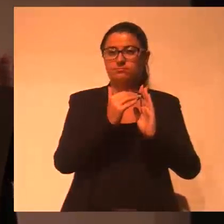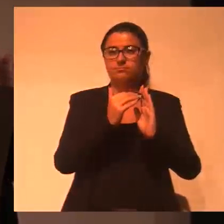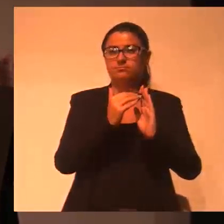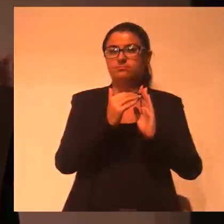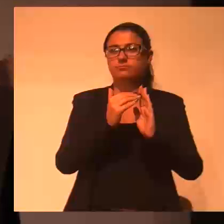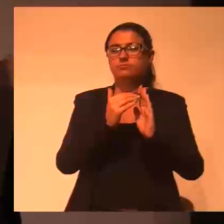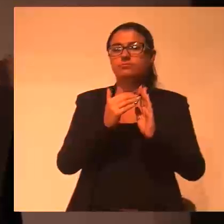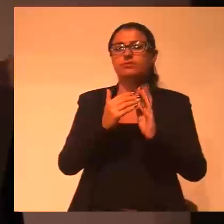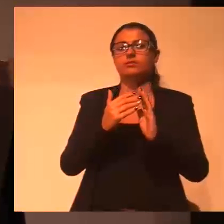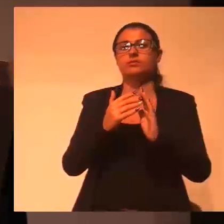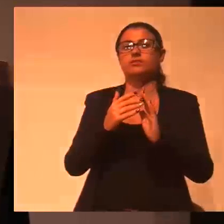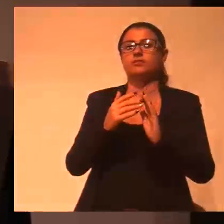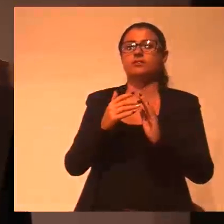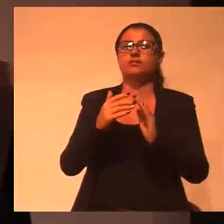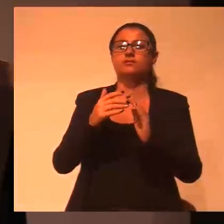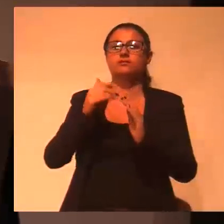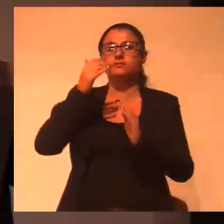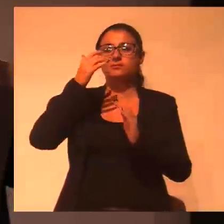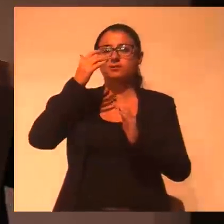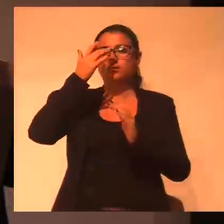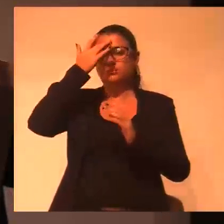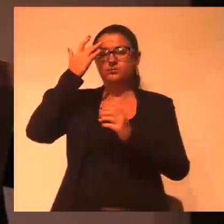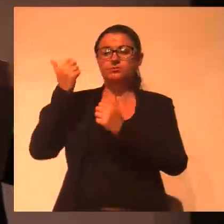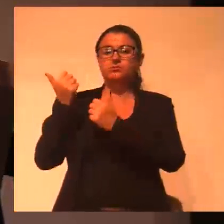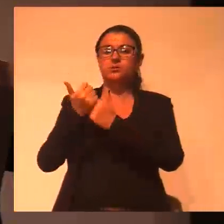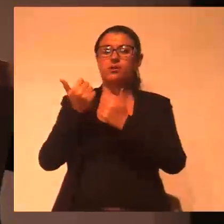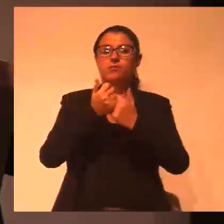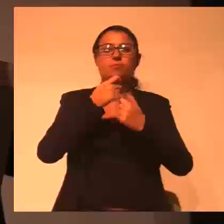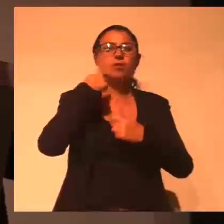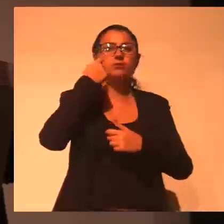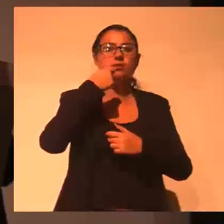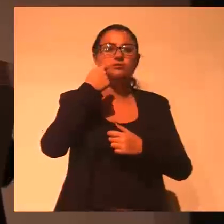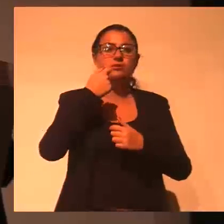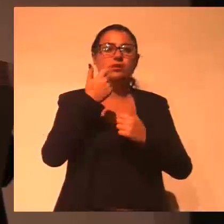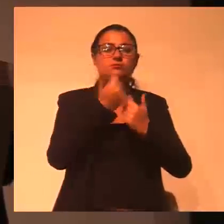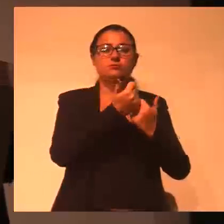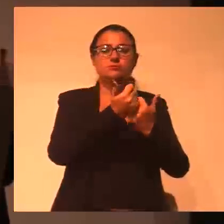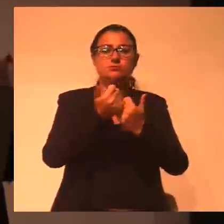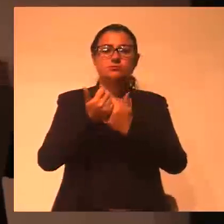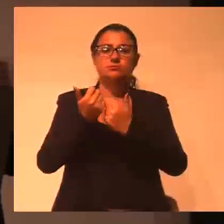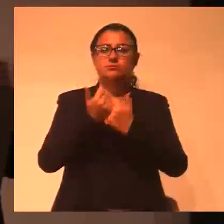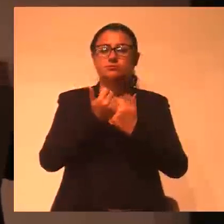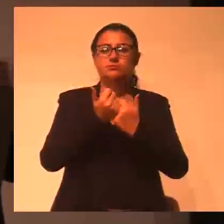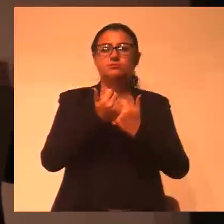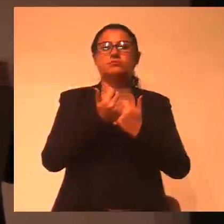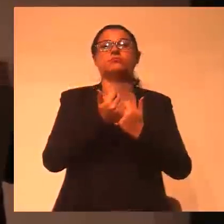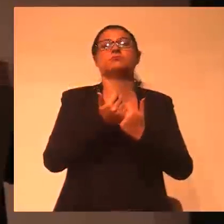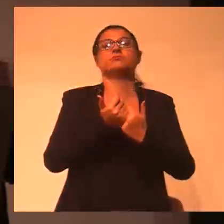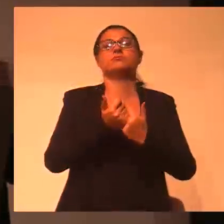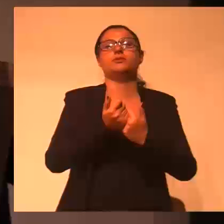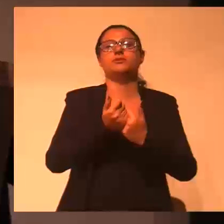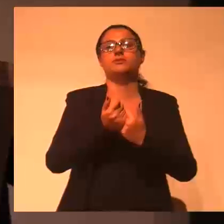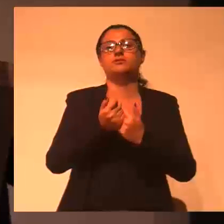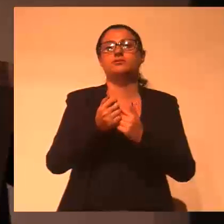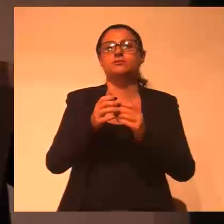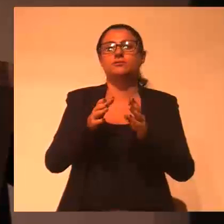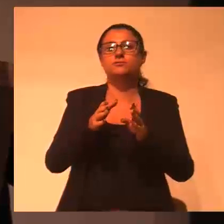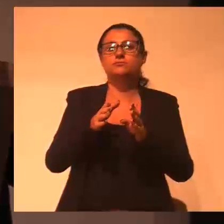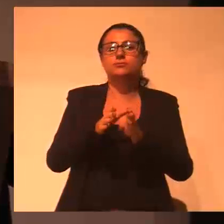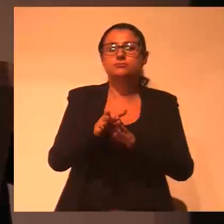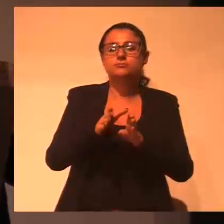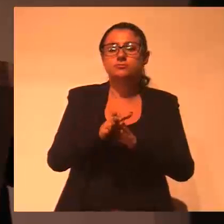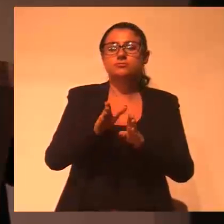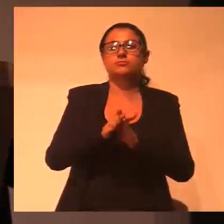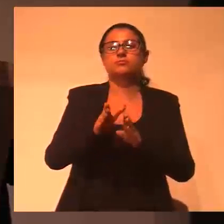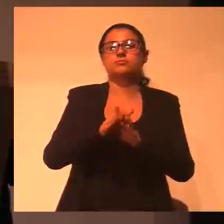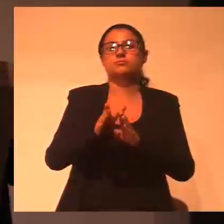assessoradas não só pelo Gleison, mas por mais advogados, aliás, por mais um advogado, que nós fizemos uma consultoria para